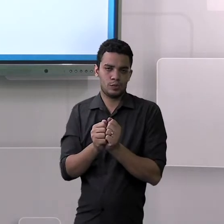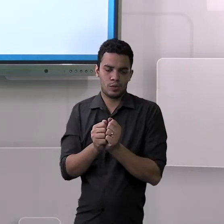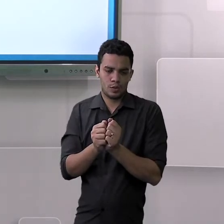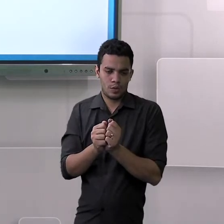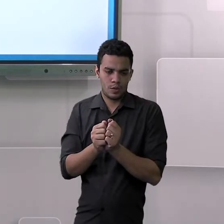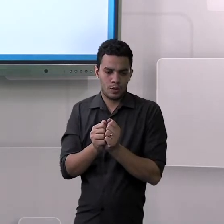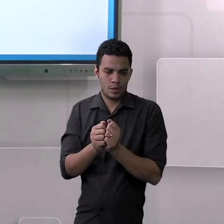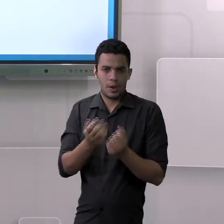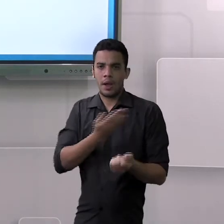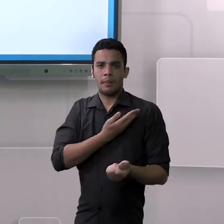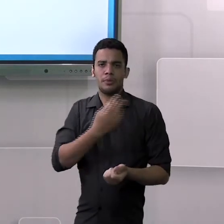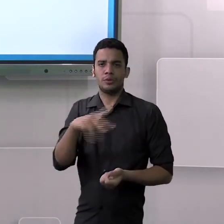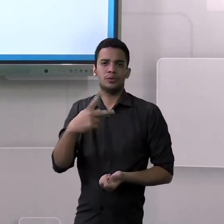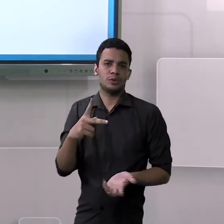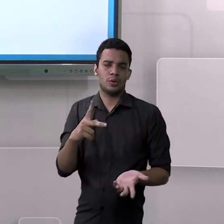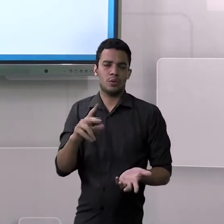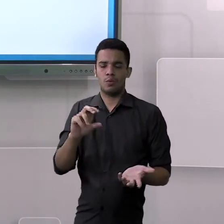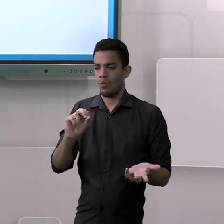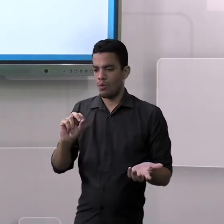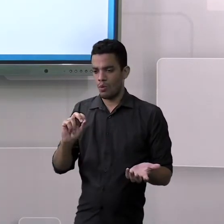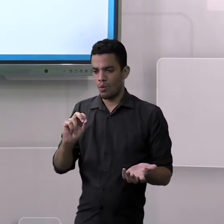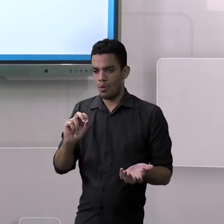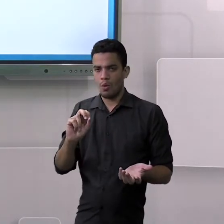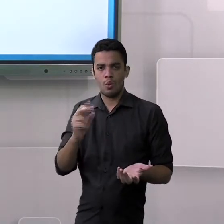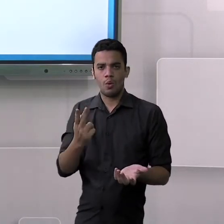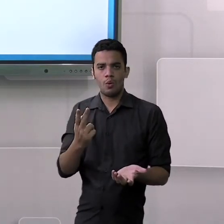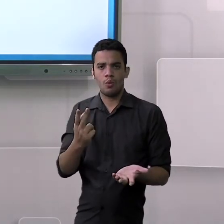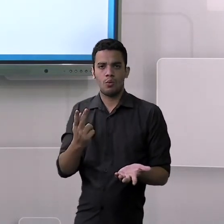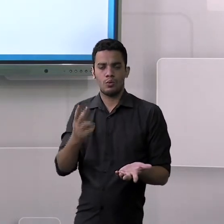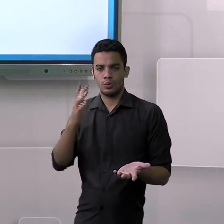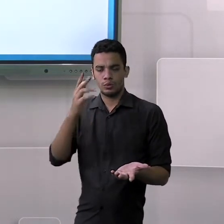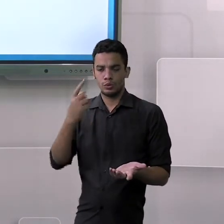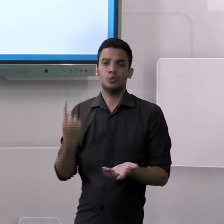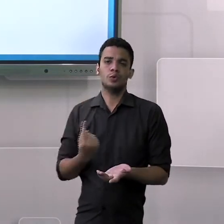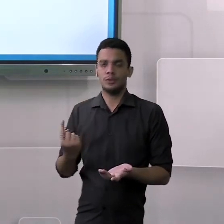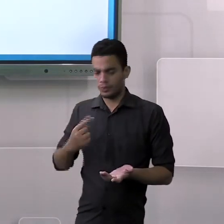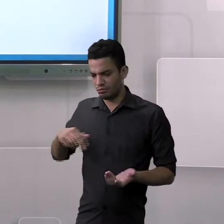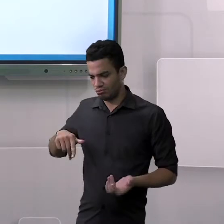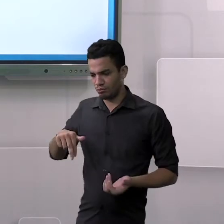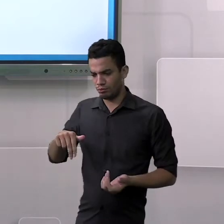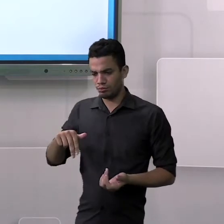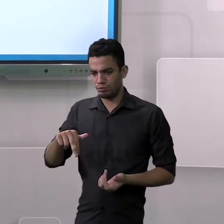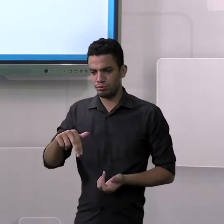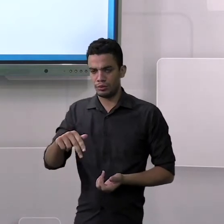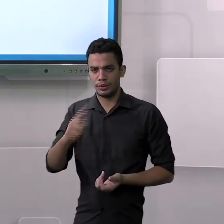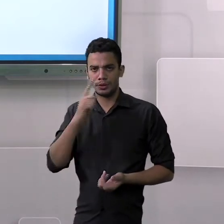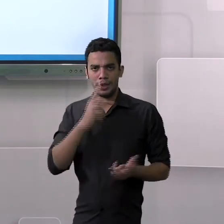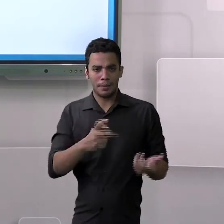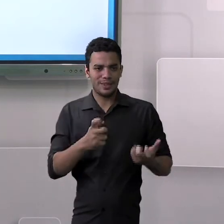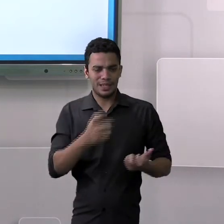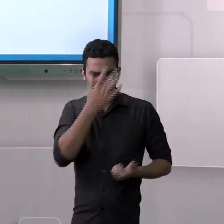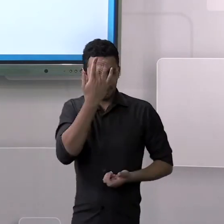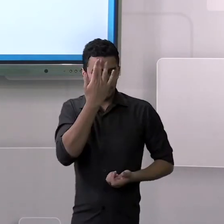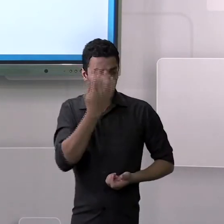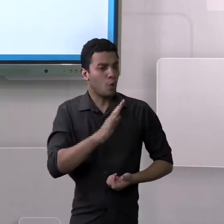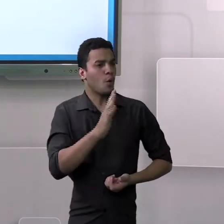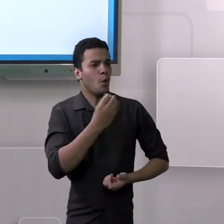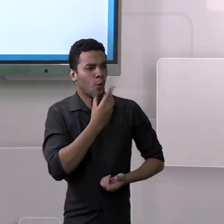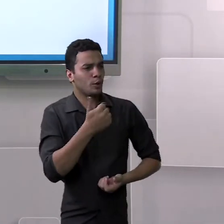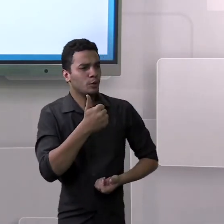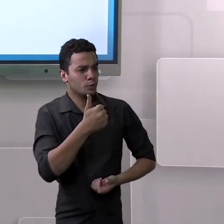dizer, na Marechal Floriano com a mamãe e de repente alguém chega, te entrega um